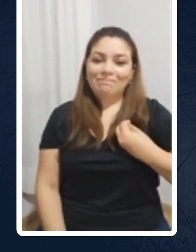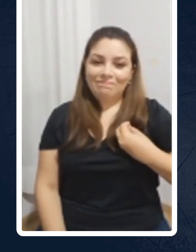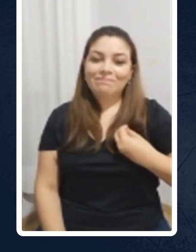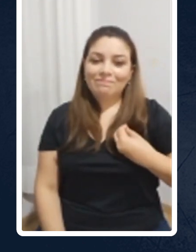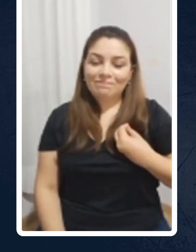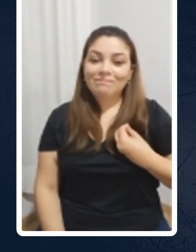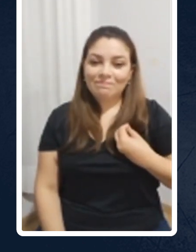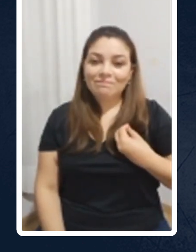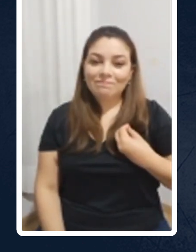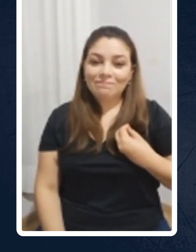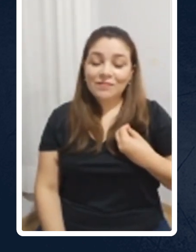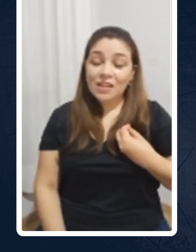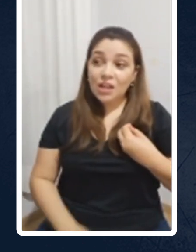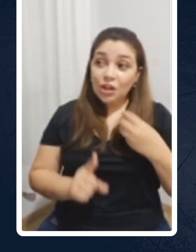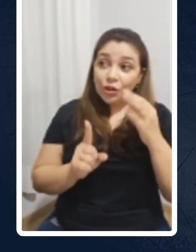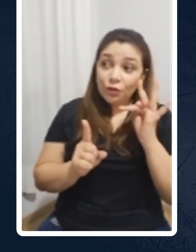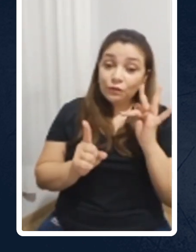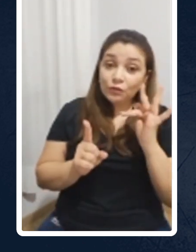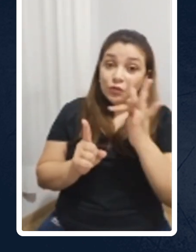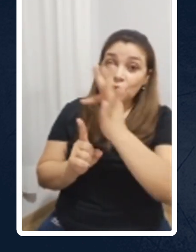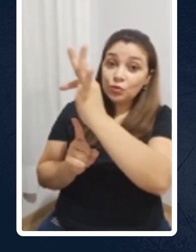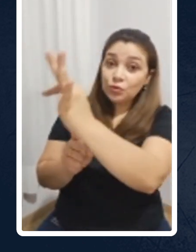E encaro o futuro sem medo.